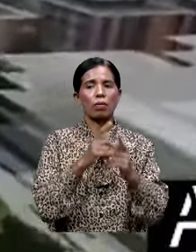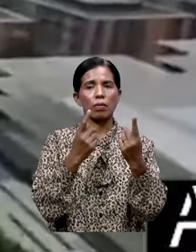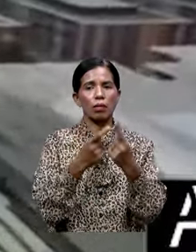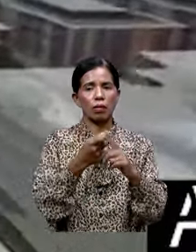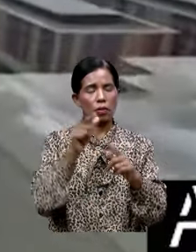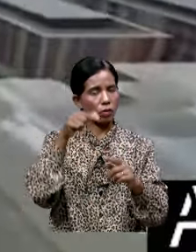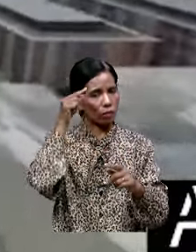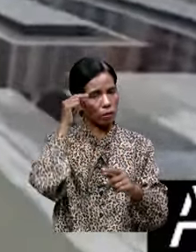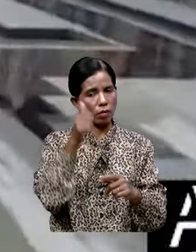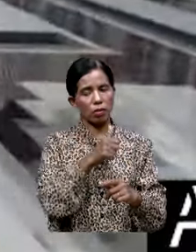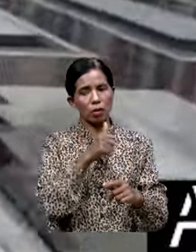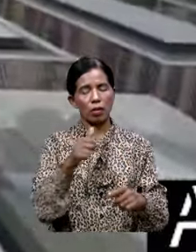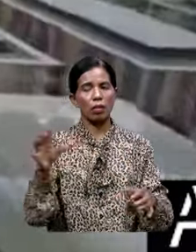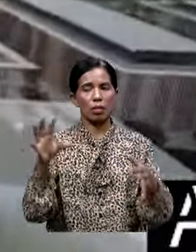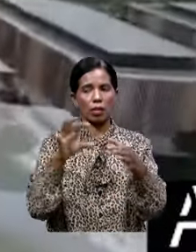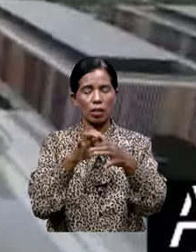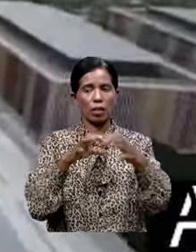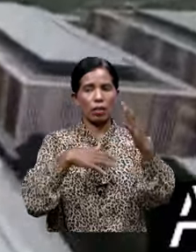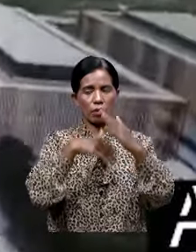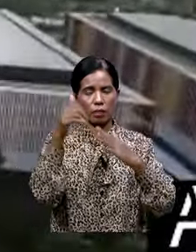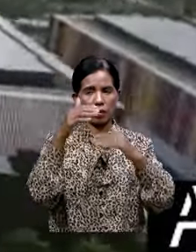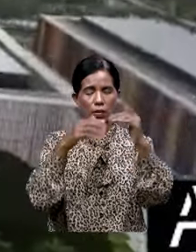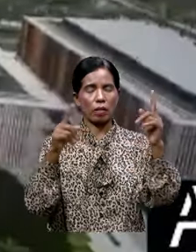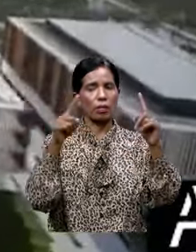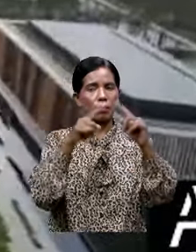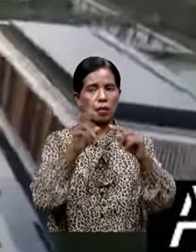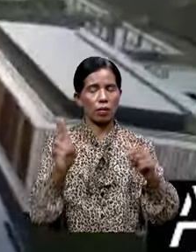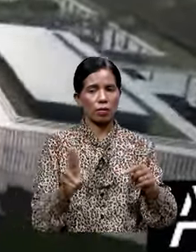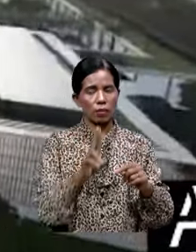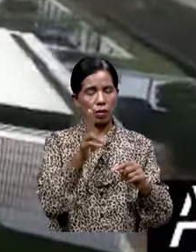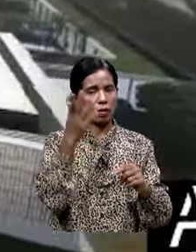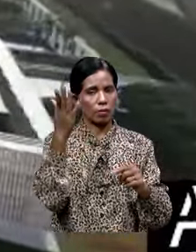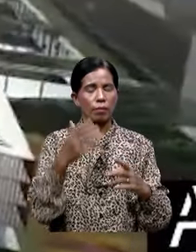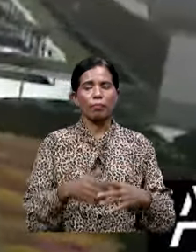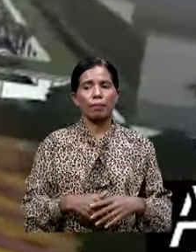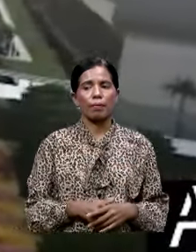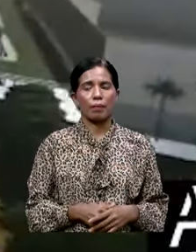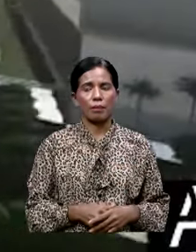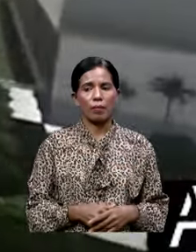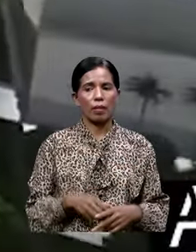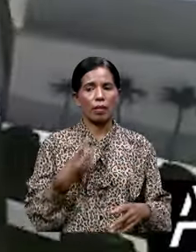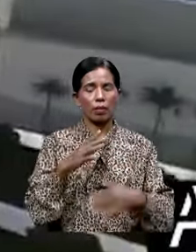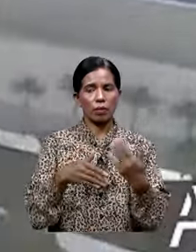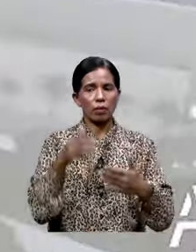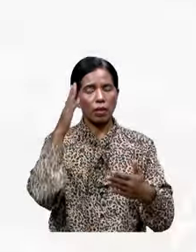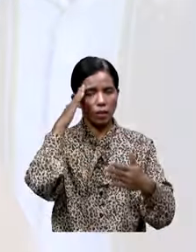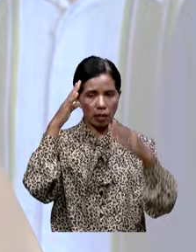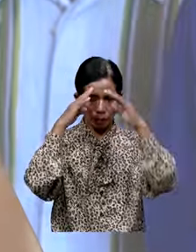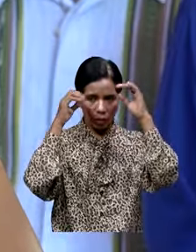governo Sireselok, ligado à infraestrutura da universidade de Refere. A novidade técnica do presidente é